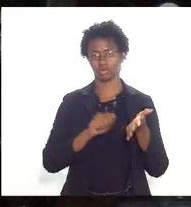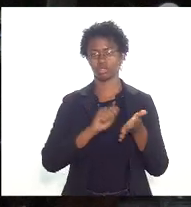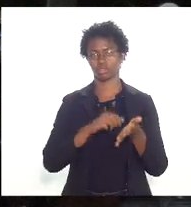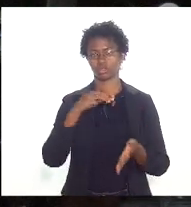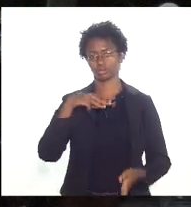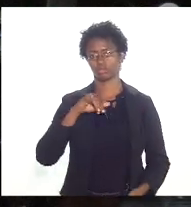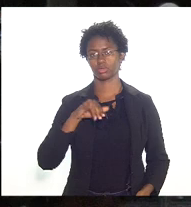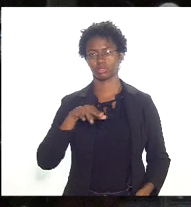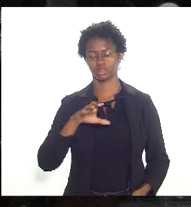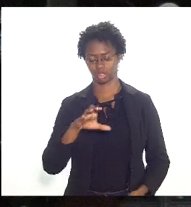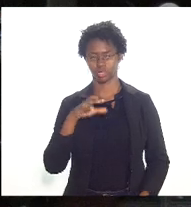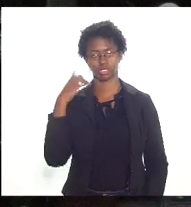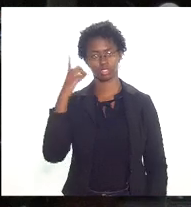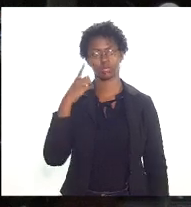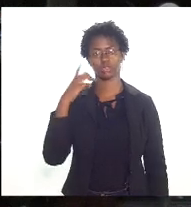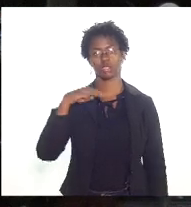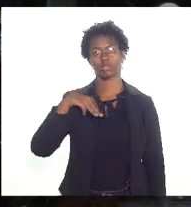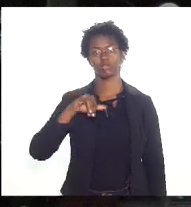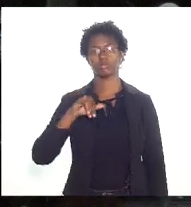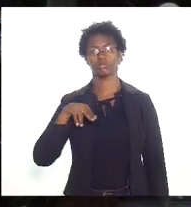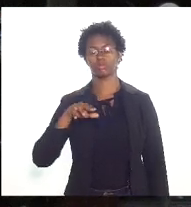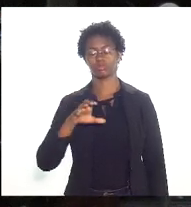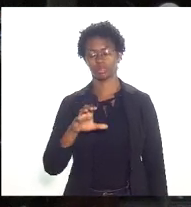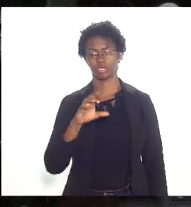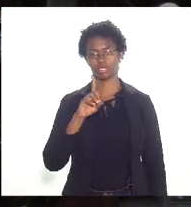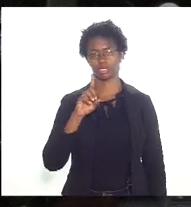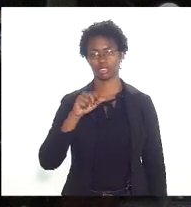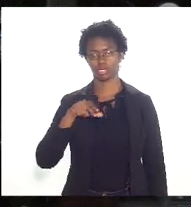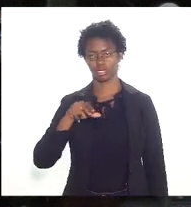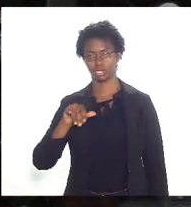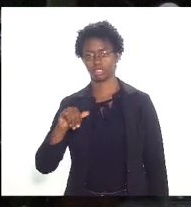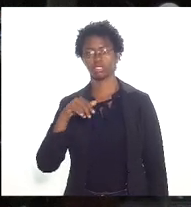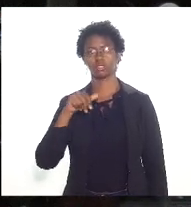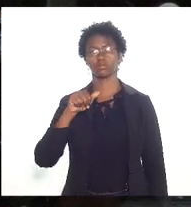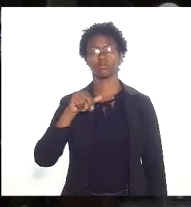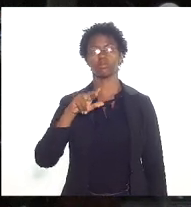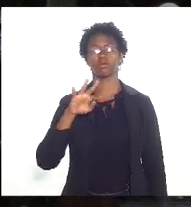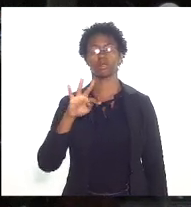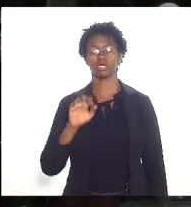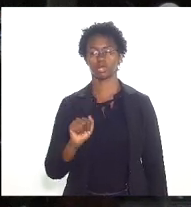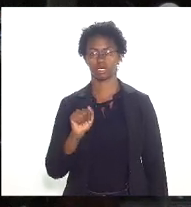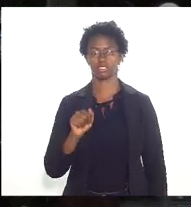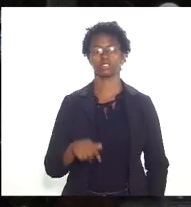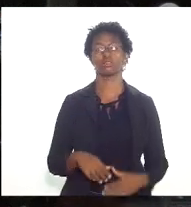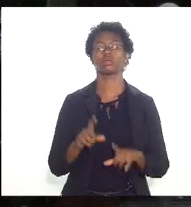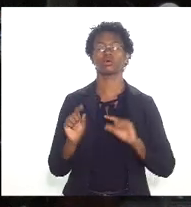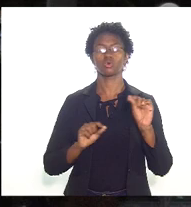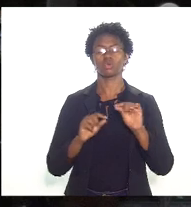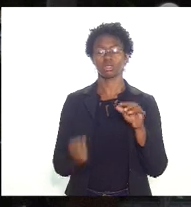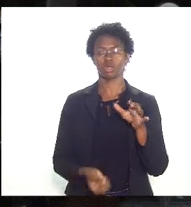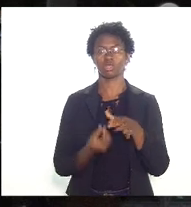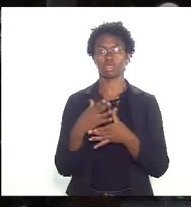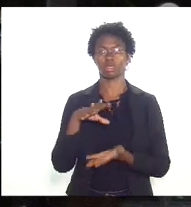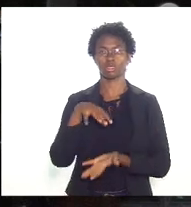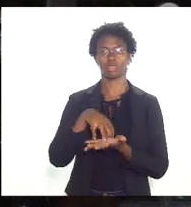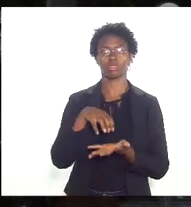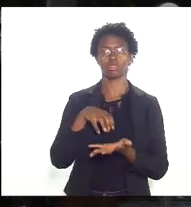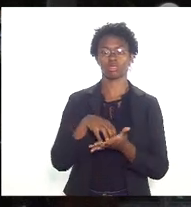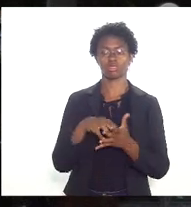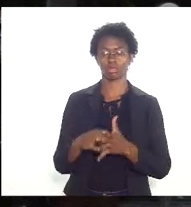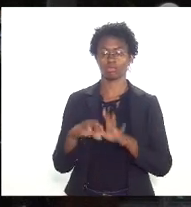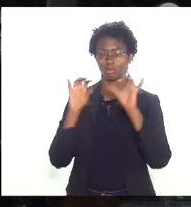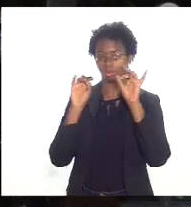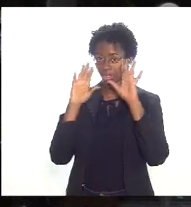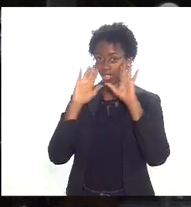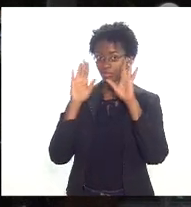dos deputados Carlos minc Dani Monteiro Marta Rocha e Mônica Francisco dispõe sobre a criação de unidades especializadas em crimes